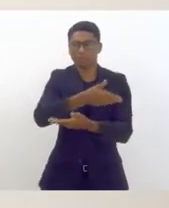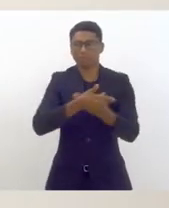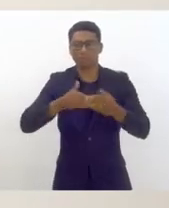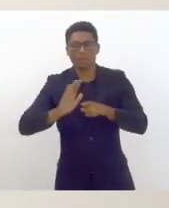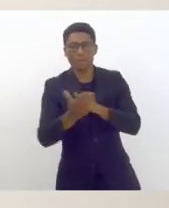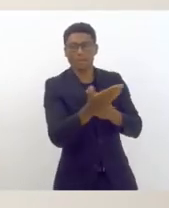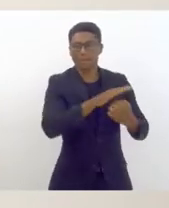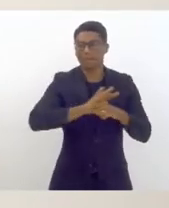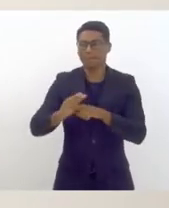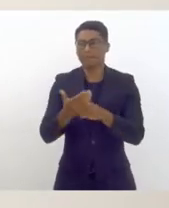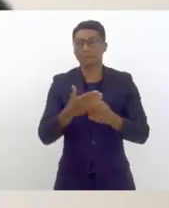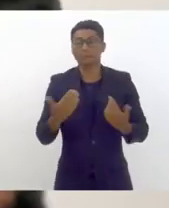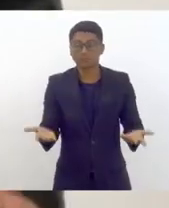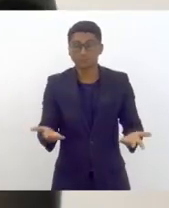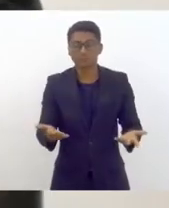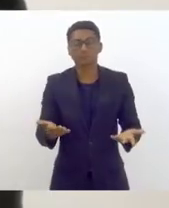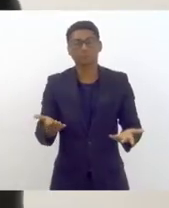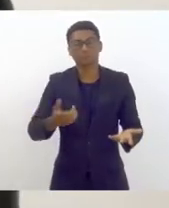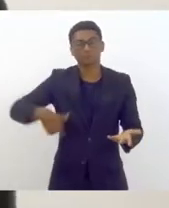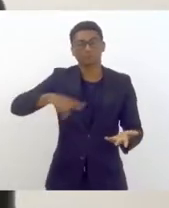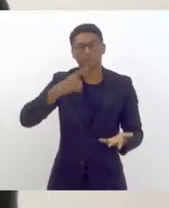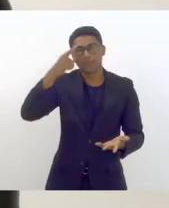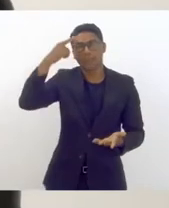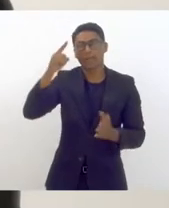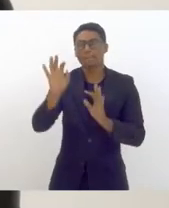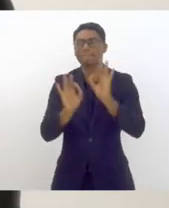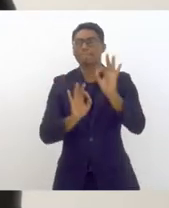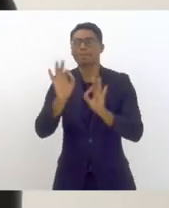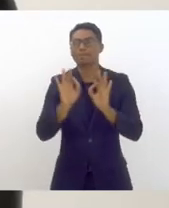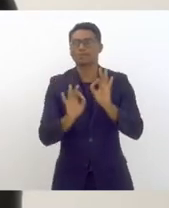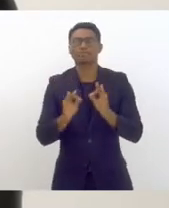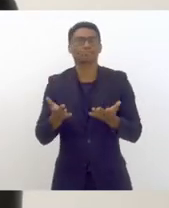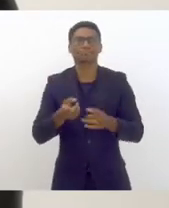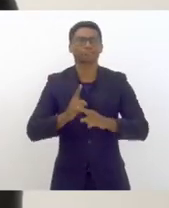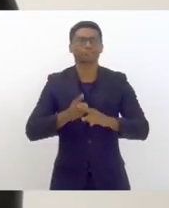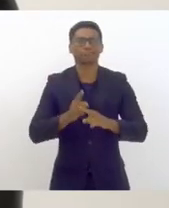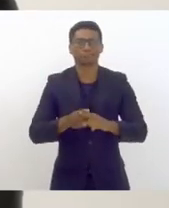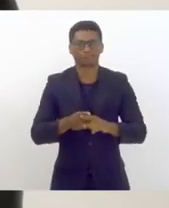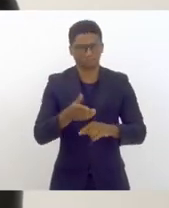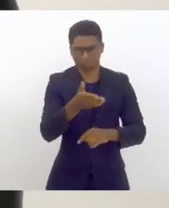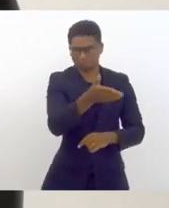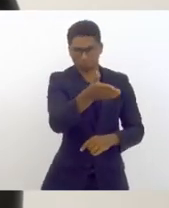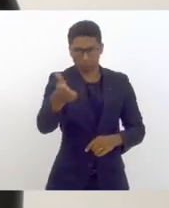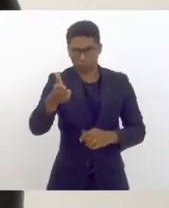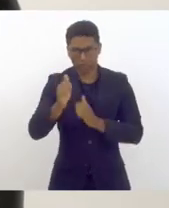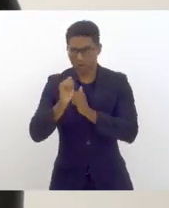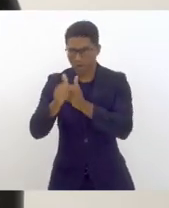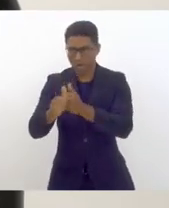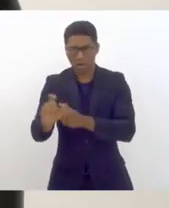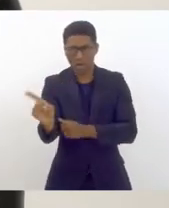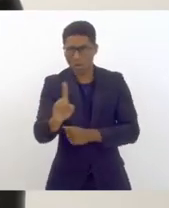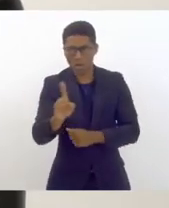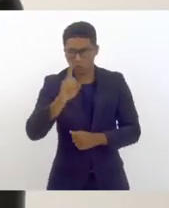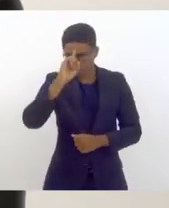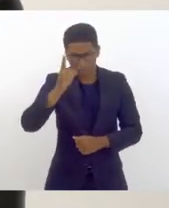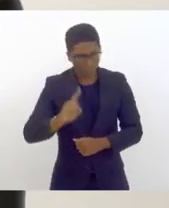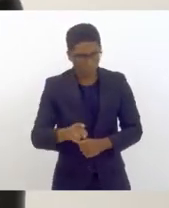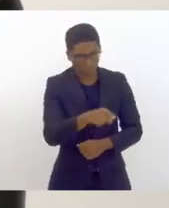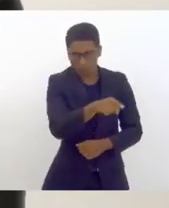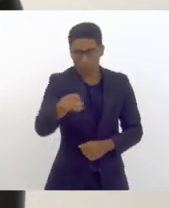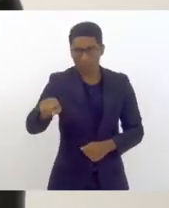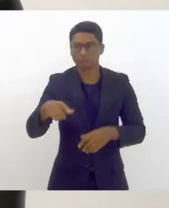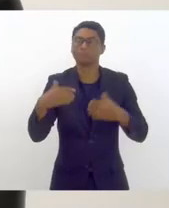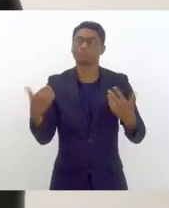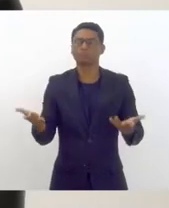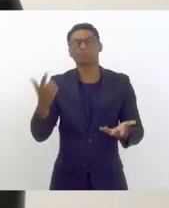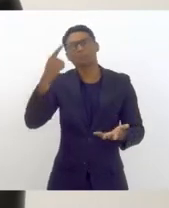Aqui, até para contextualizar aqueles que não acompanharam a sua implementação,